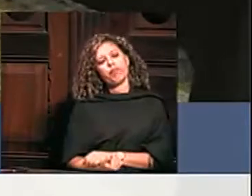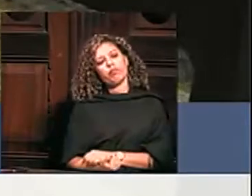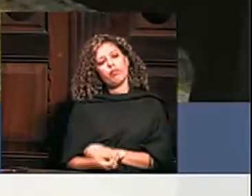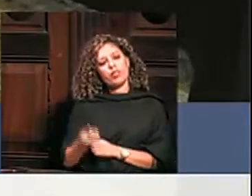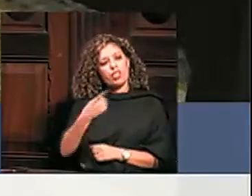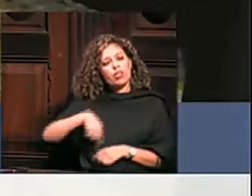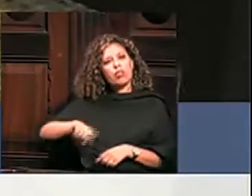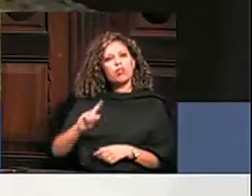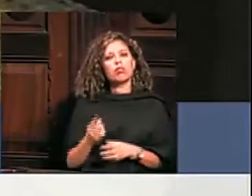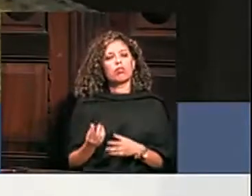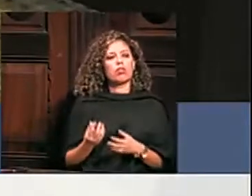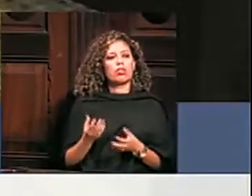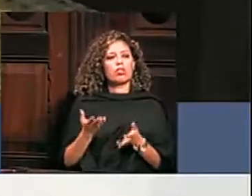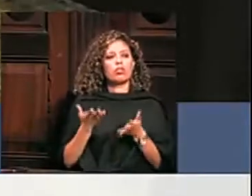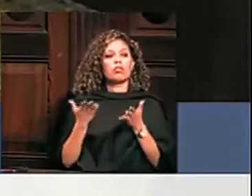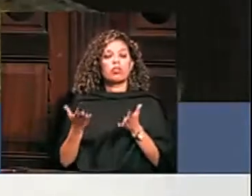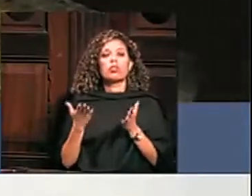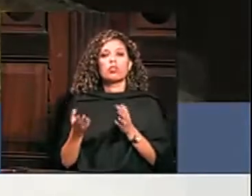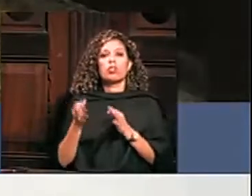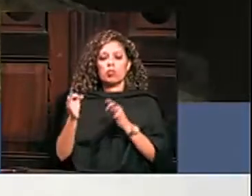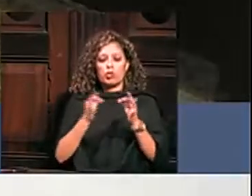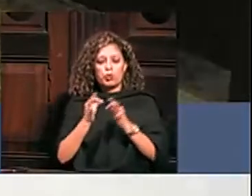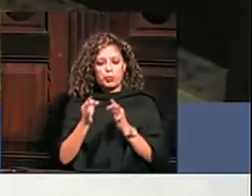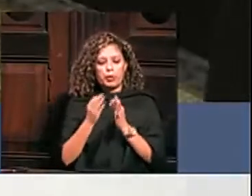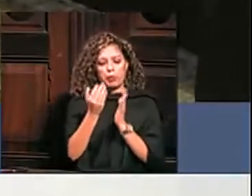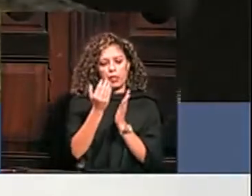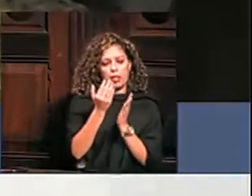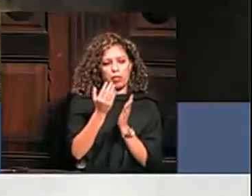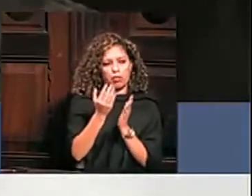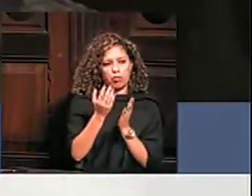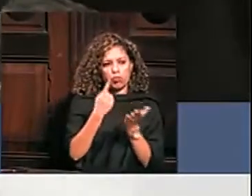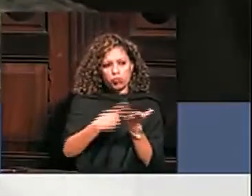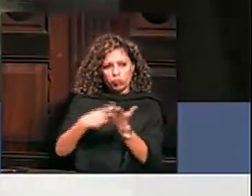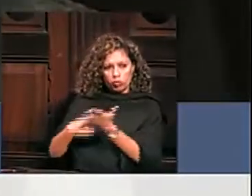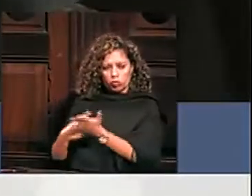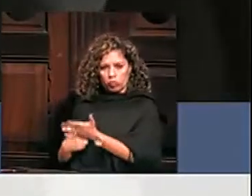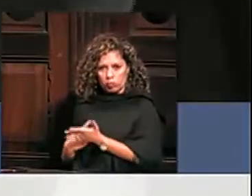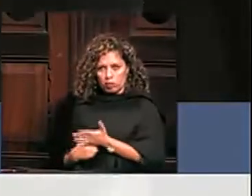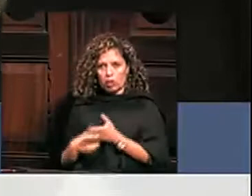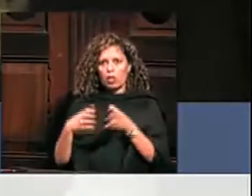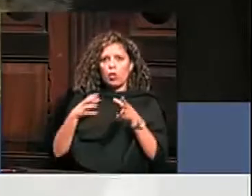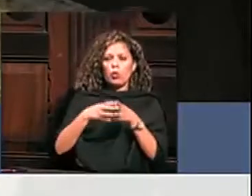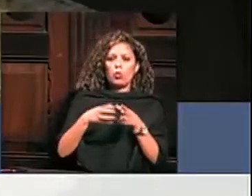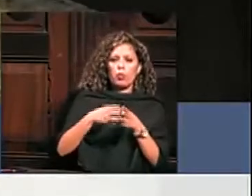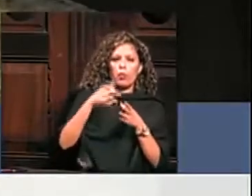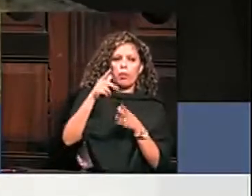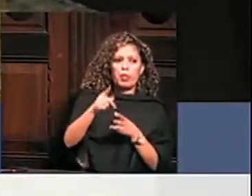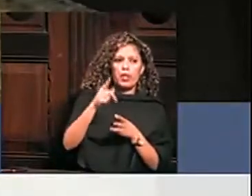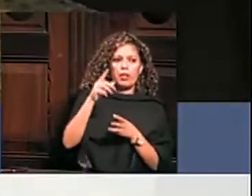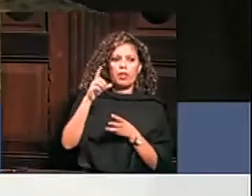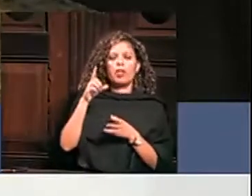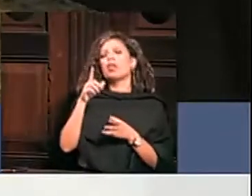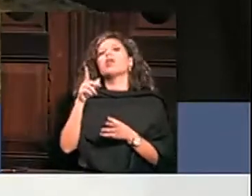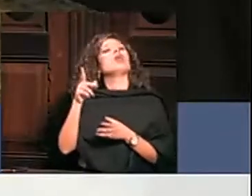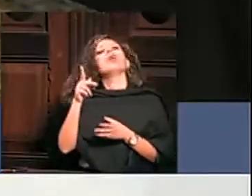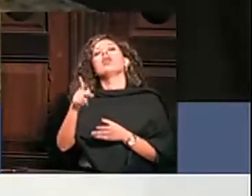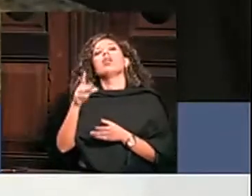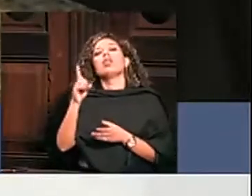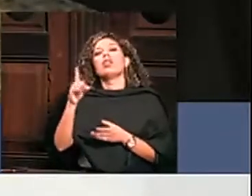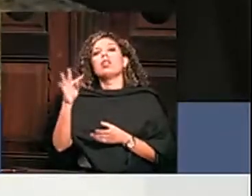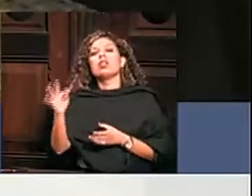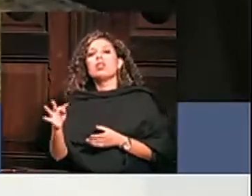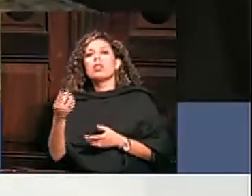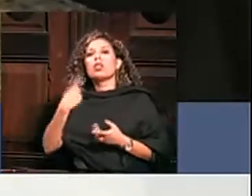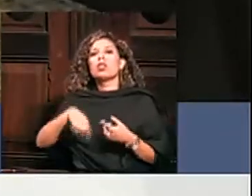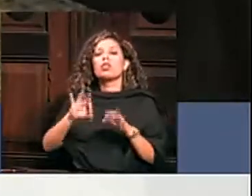num acordo construído no Colégio de Líderes, e quero dizer que o PDT fez inúmeras emendas no que se